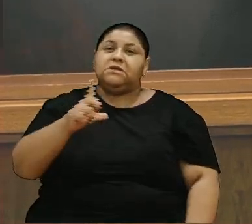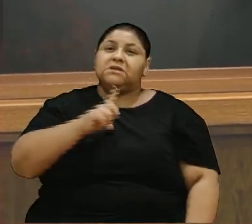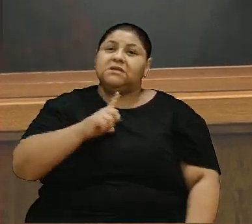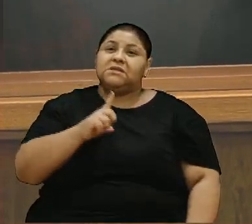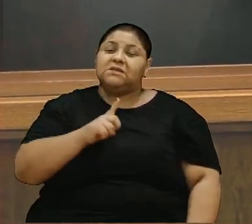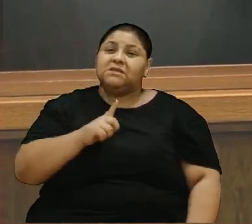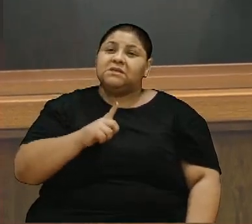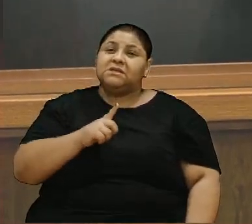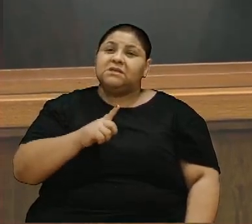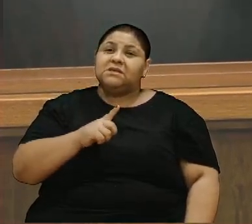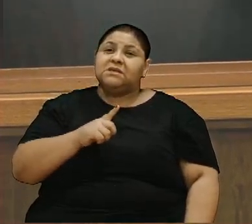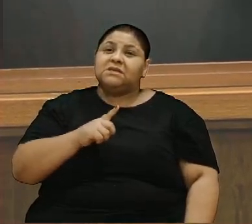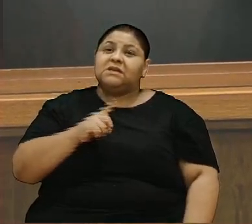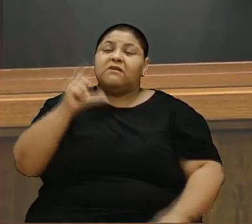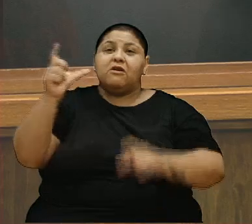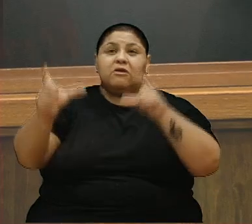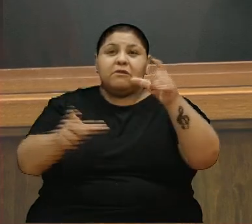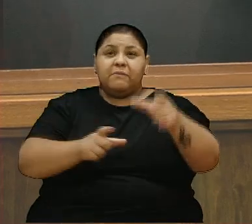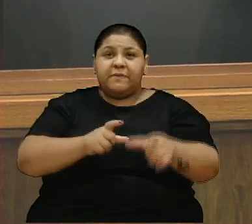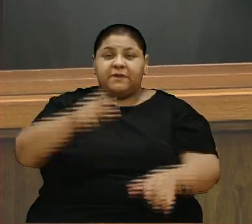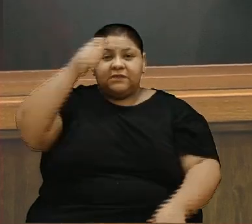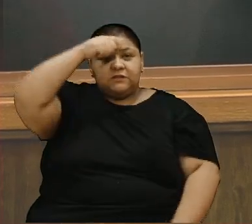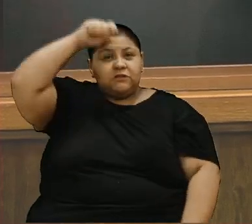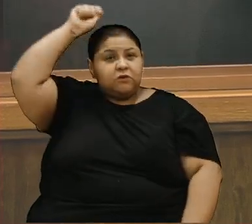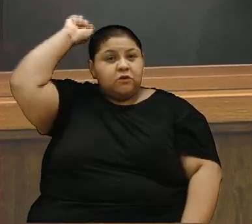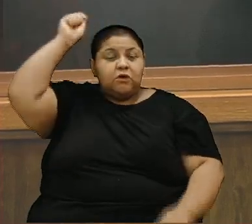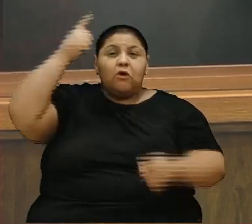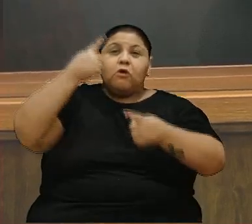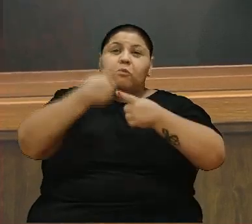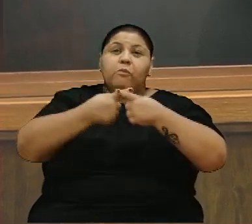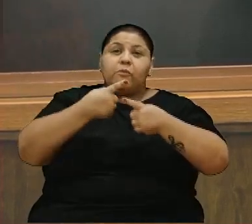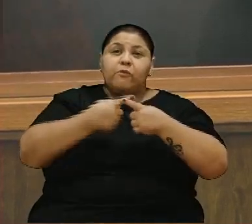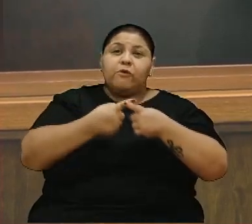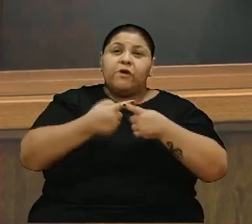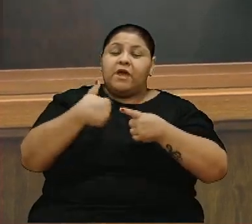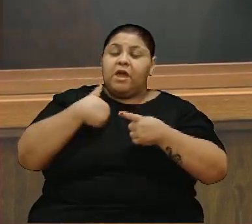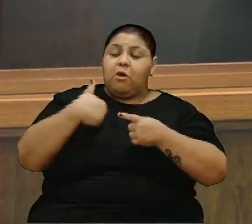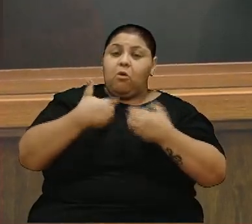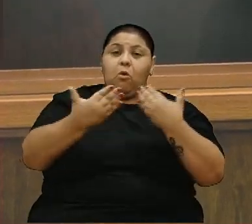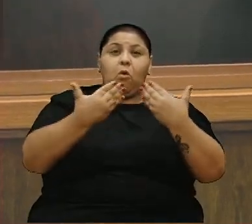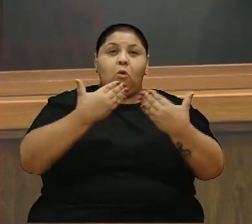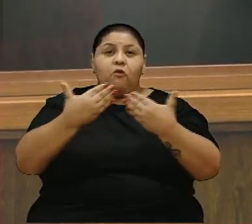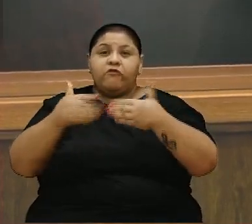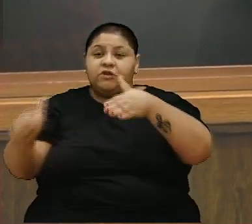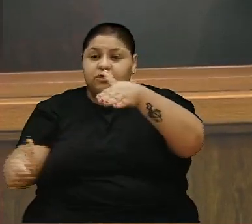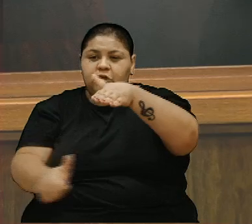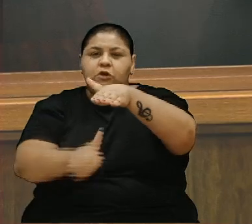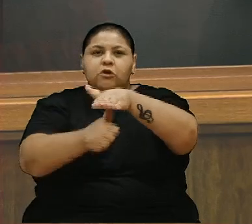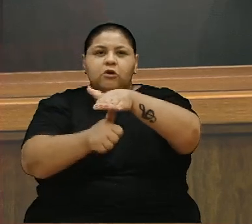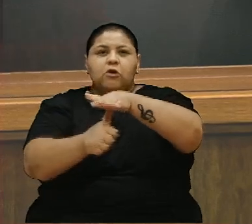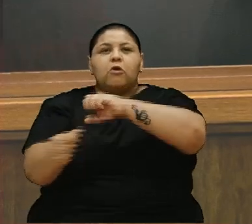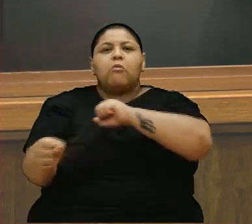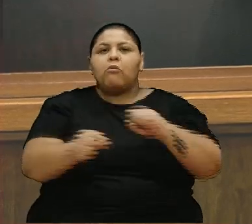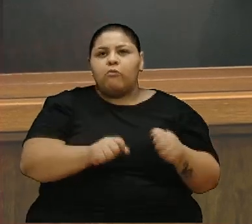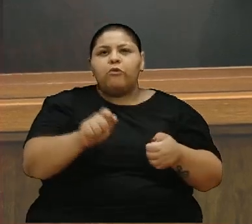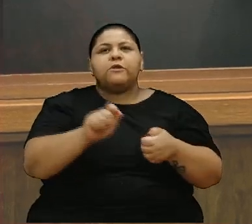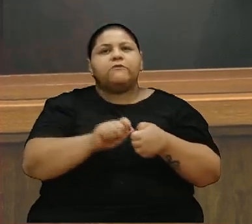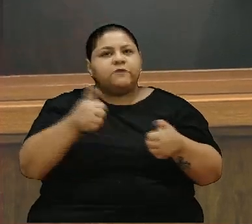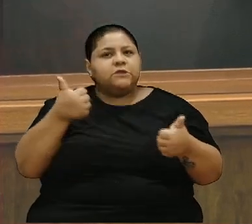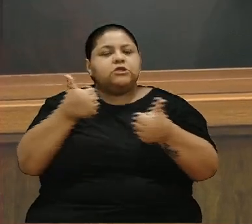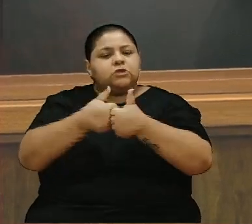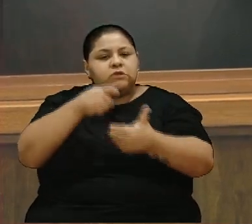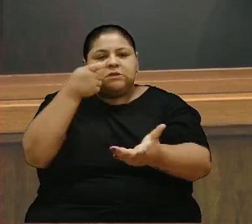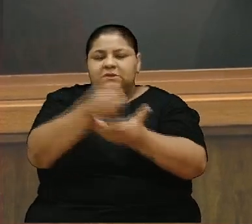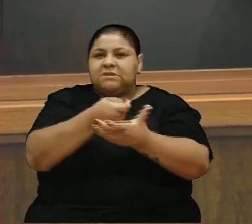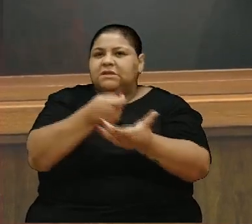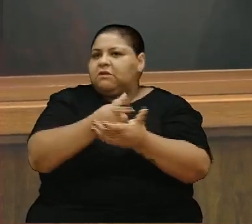gente da própria UX, porque conversei com o reitor e ele dizia, nós podemos fazer junto essa luta,